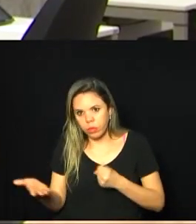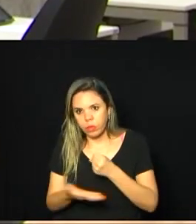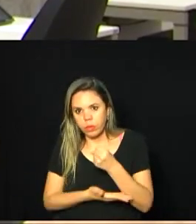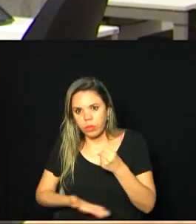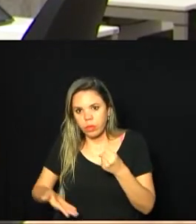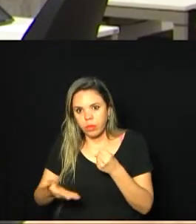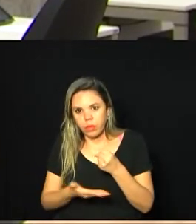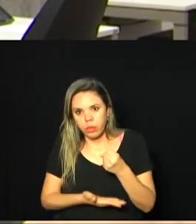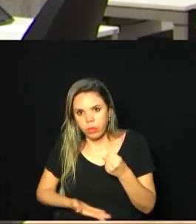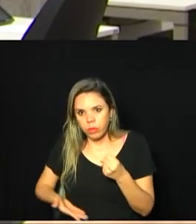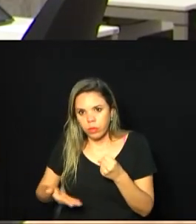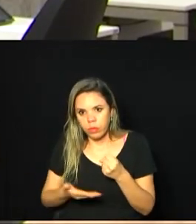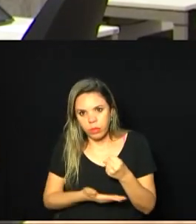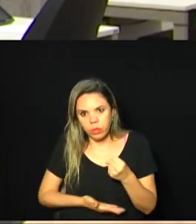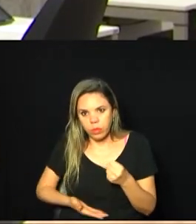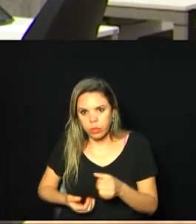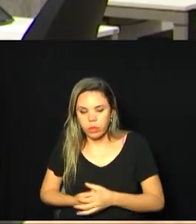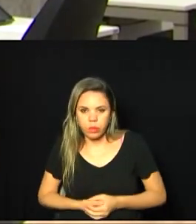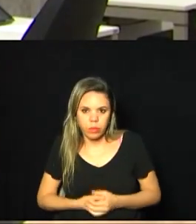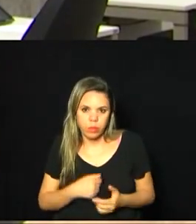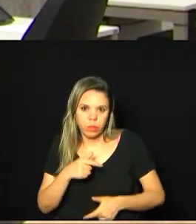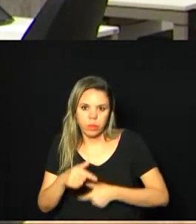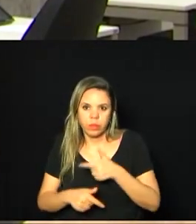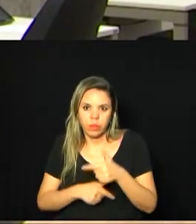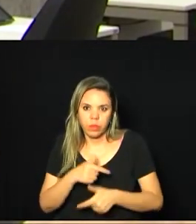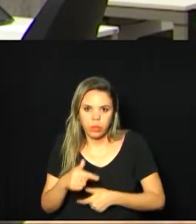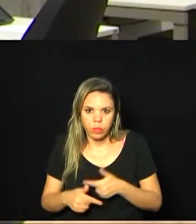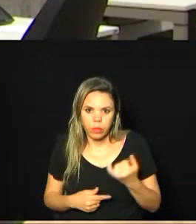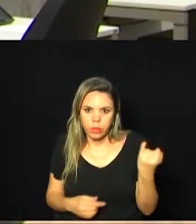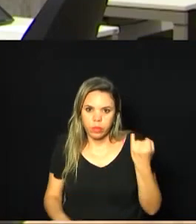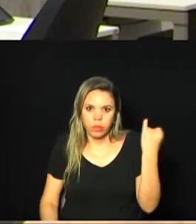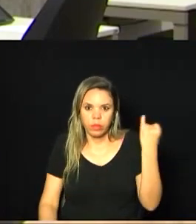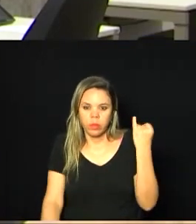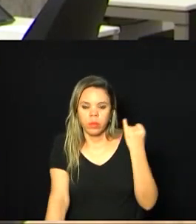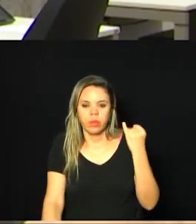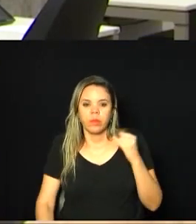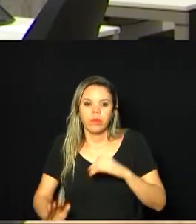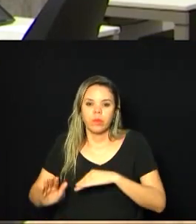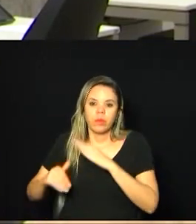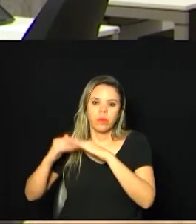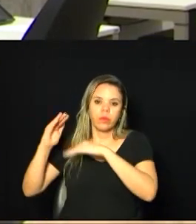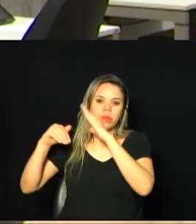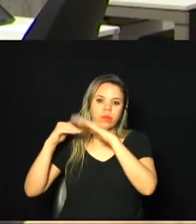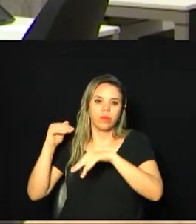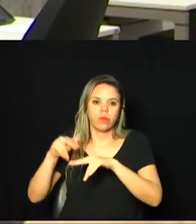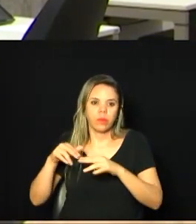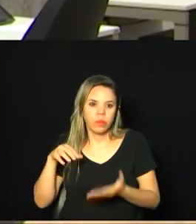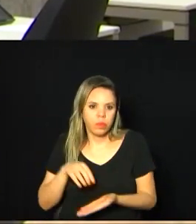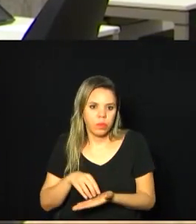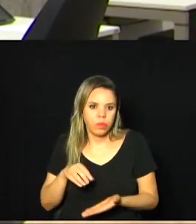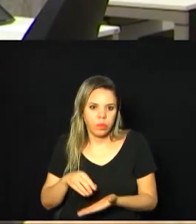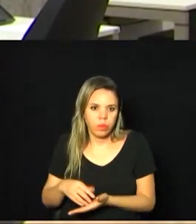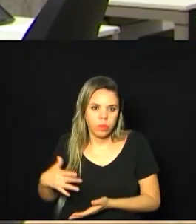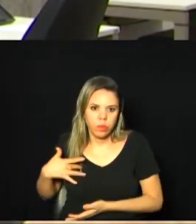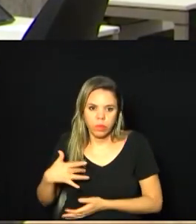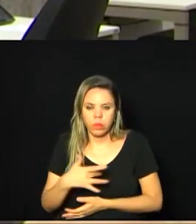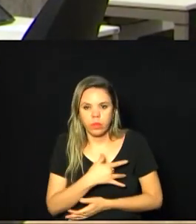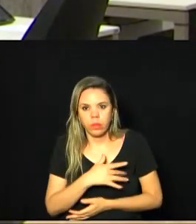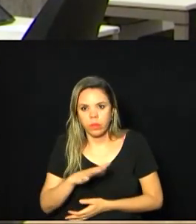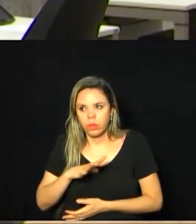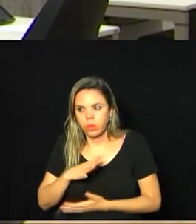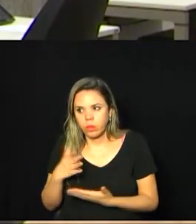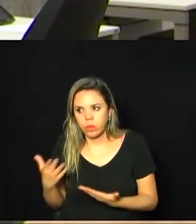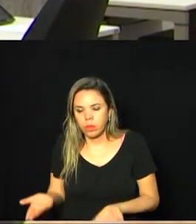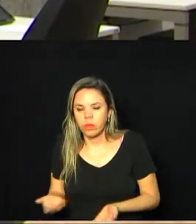básica do trabalho assim, muito importante desenvolvido por essa unidade de saúde aqui na